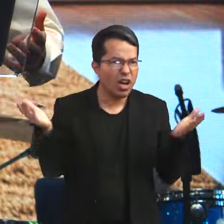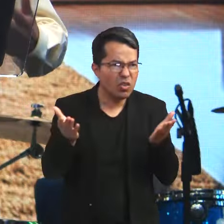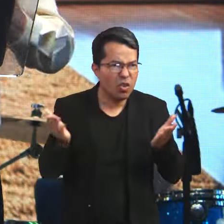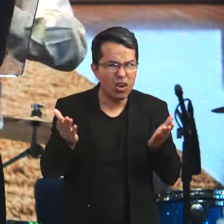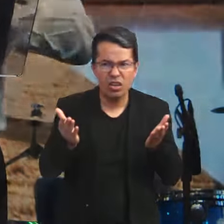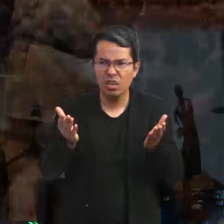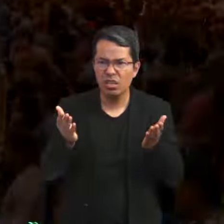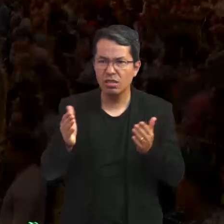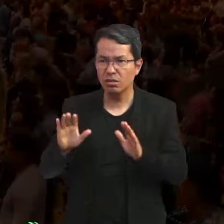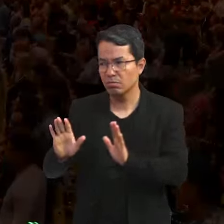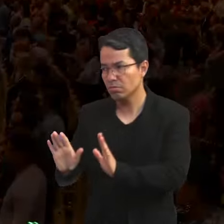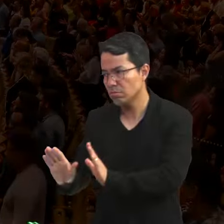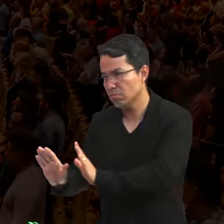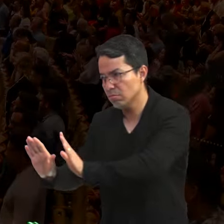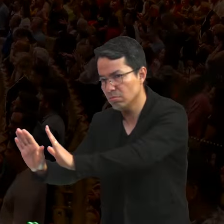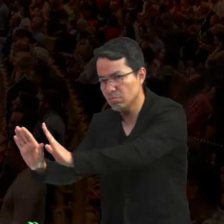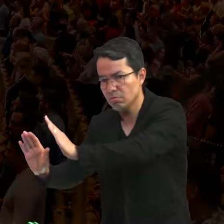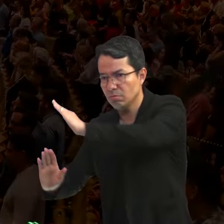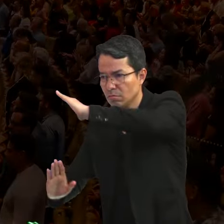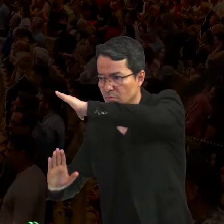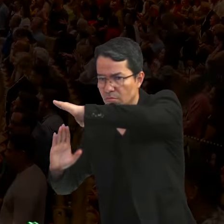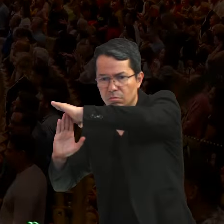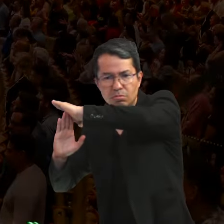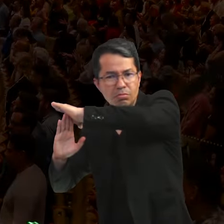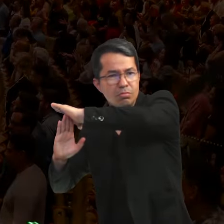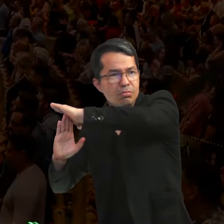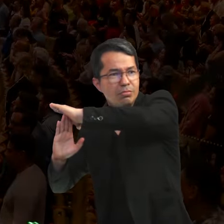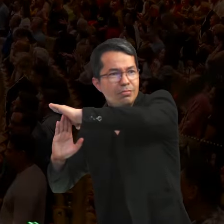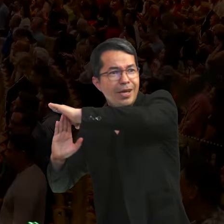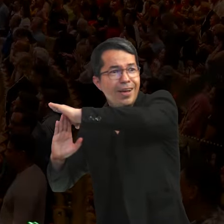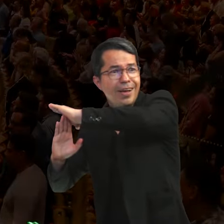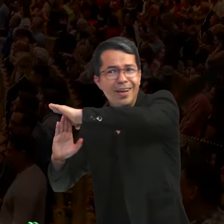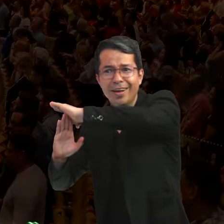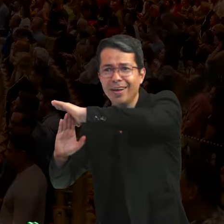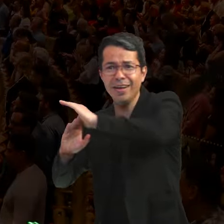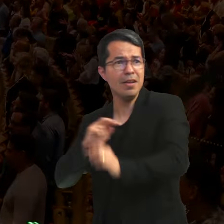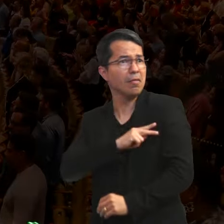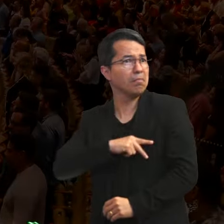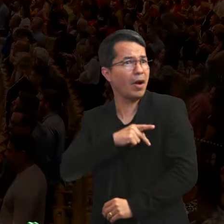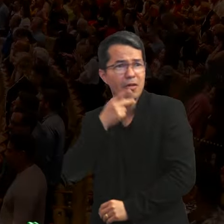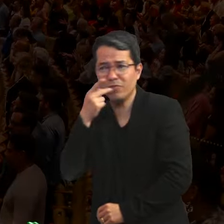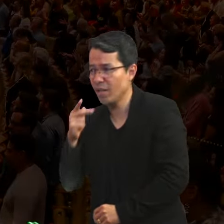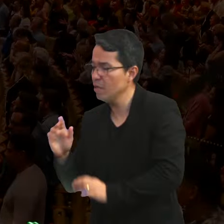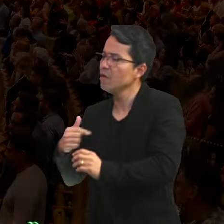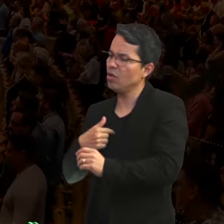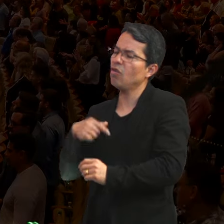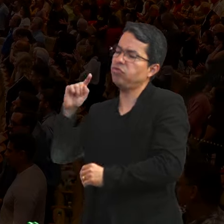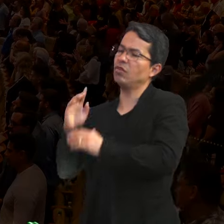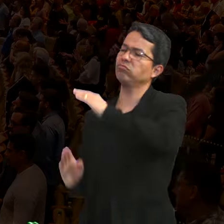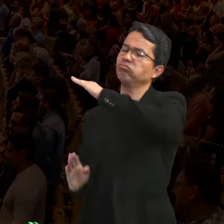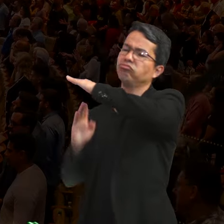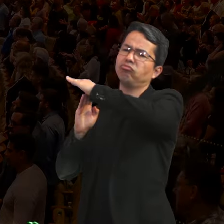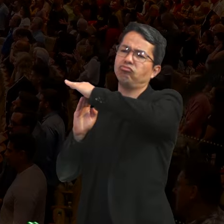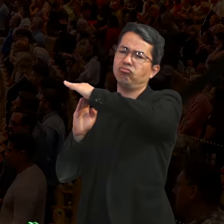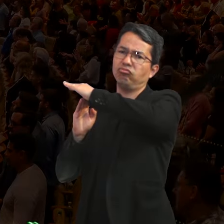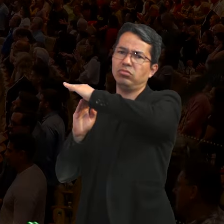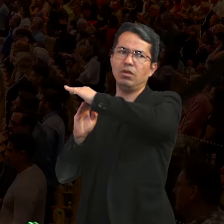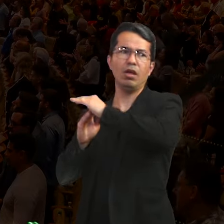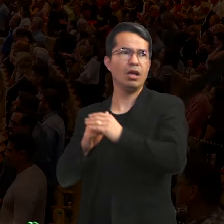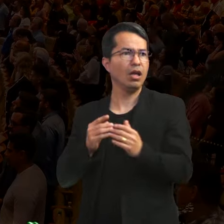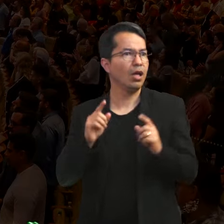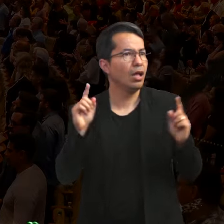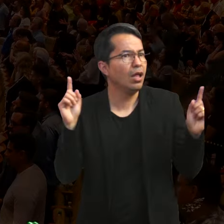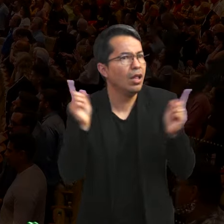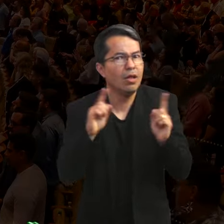deixando de lado está AAS entrega outras e e vai embora